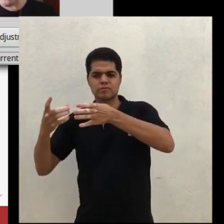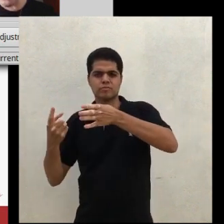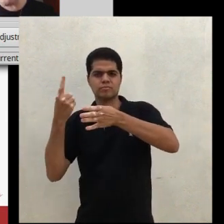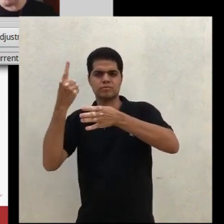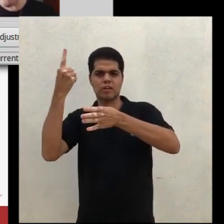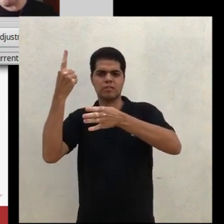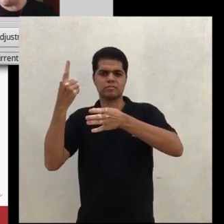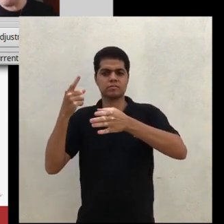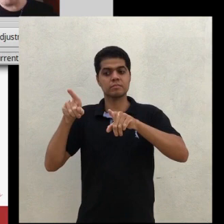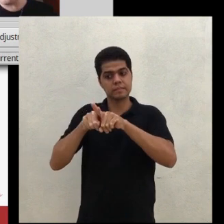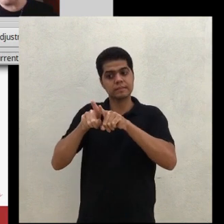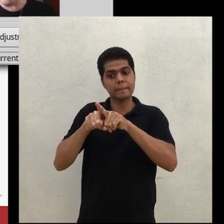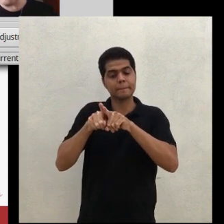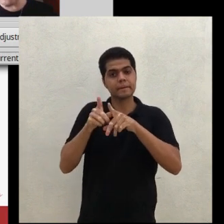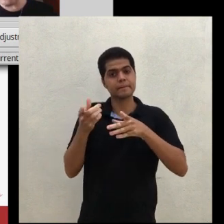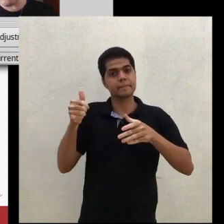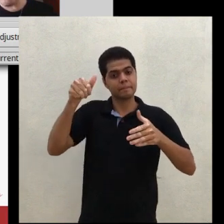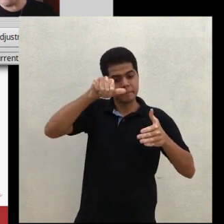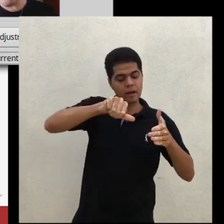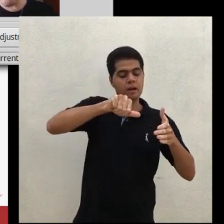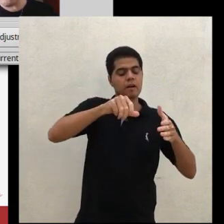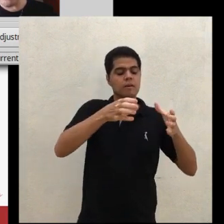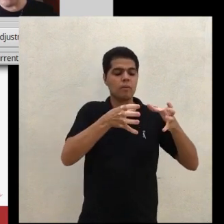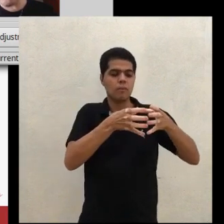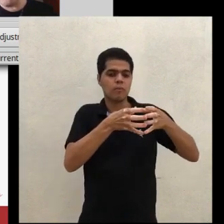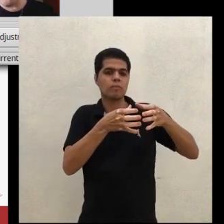1,80 m, ela tem uma possibilidade, uma